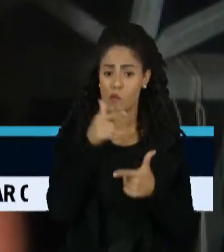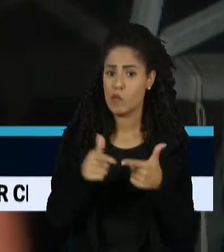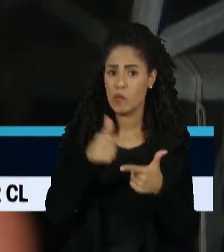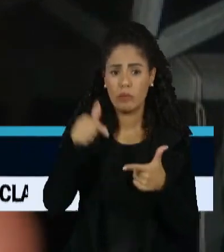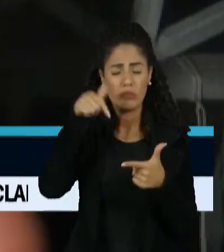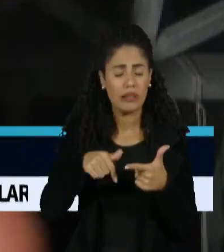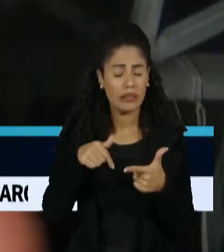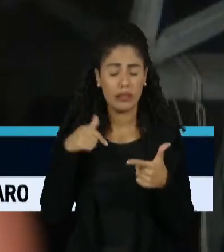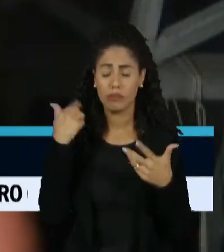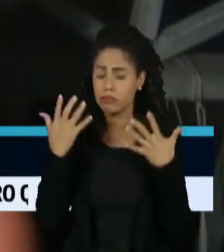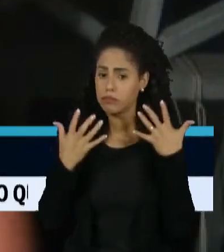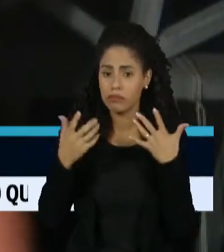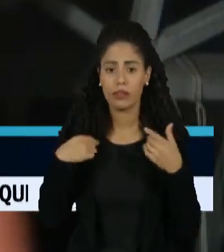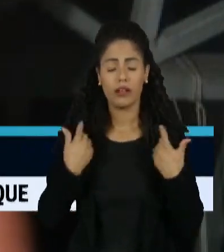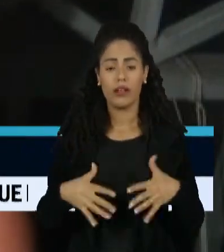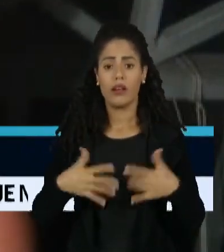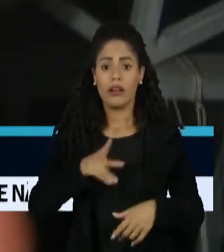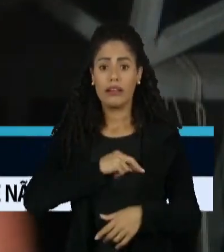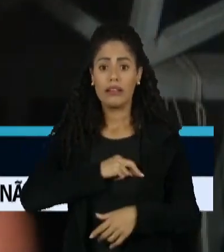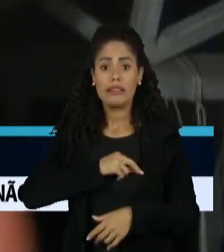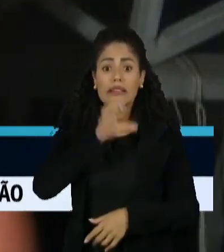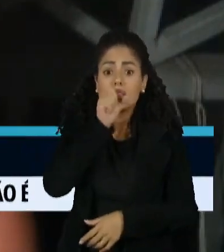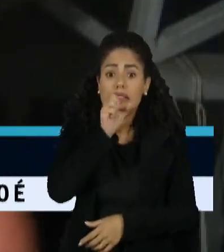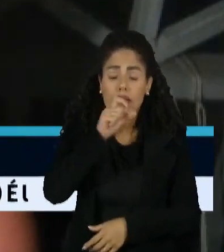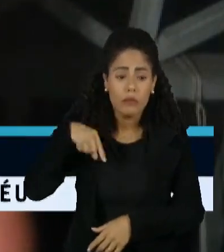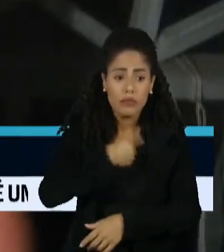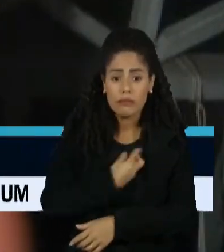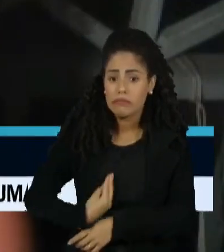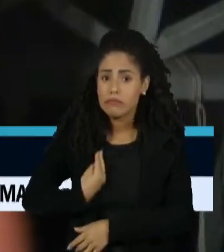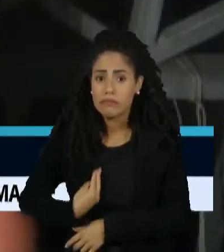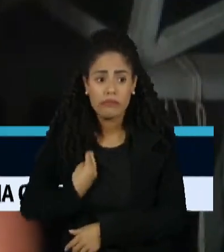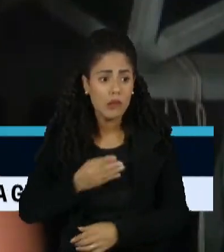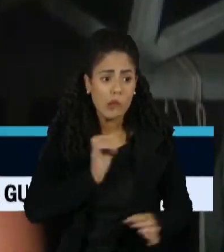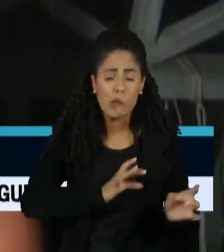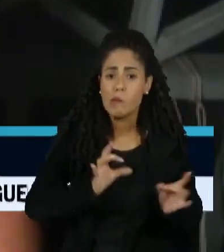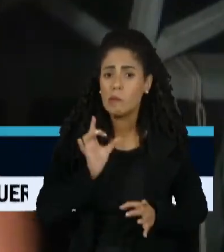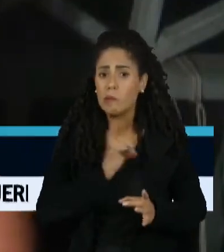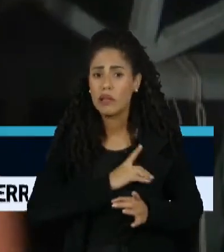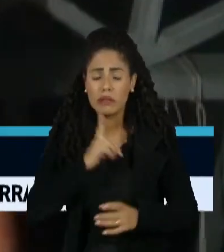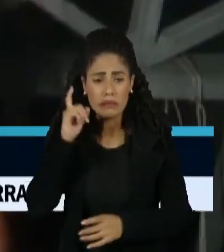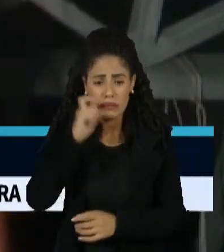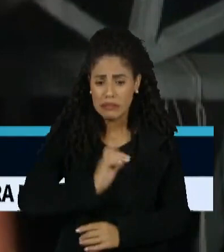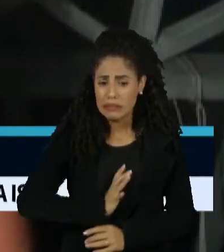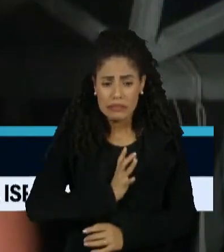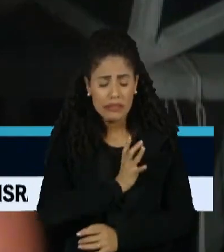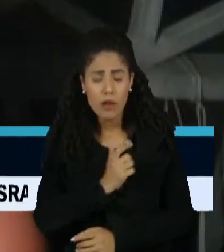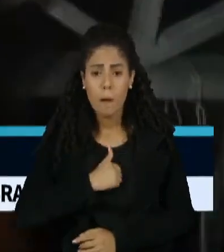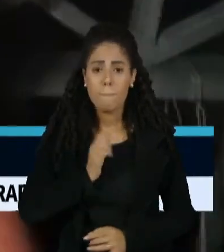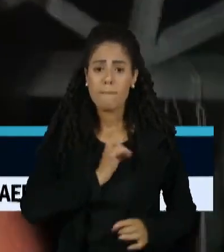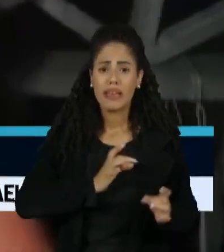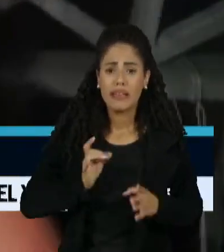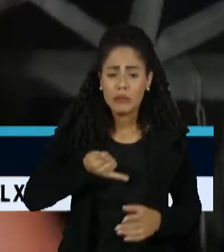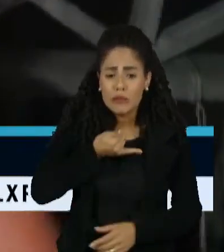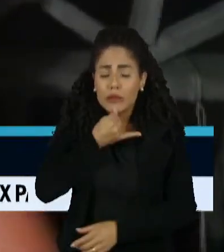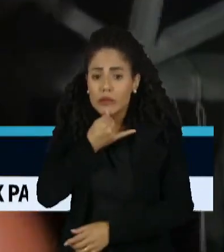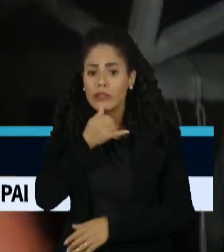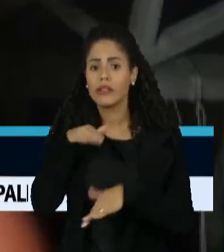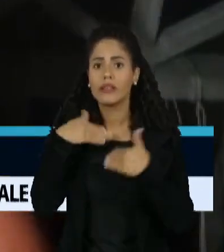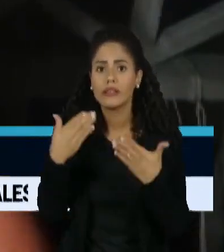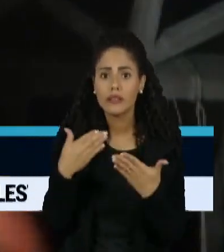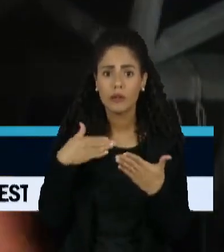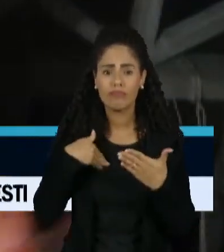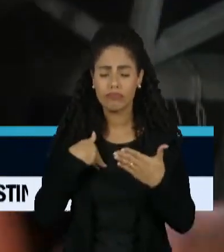está caótica, tá, desde sábado a gente está vivendo um período de terror, de tristeza, de medo. Então aí já